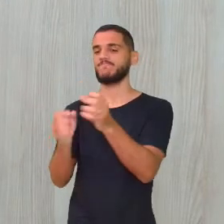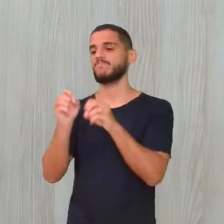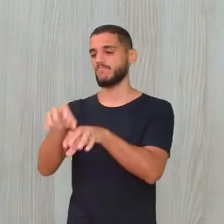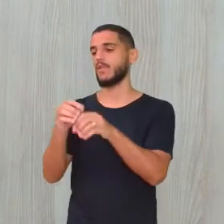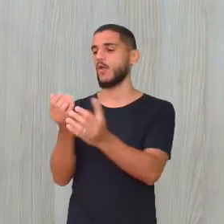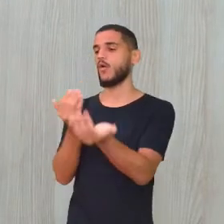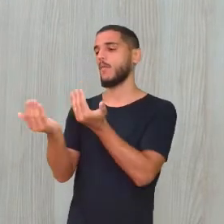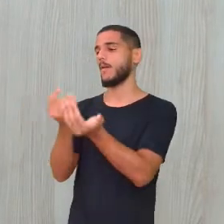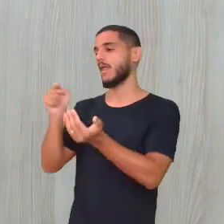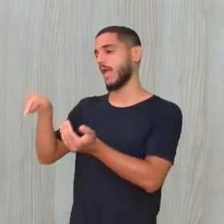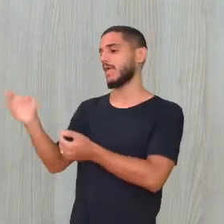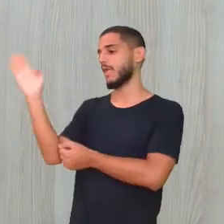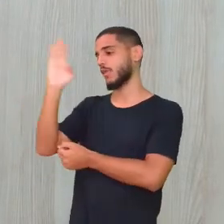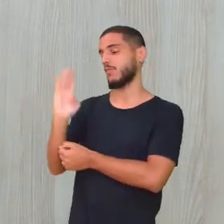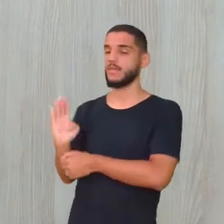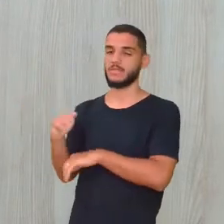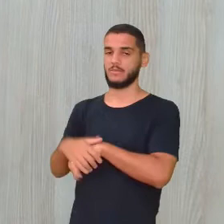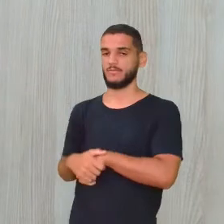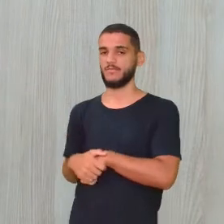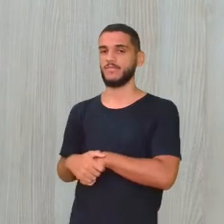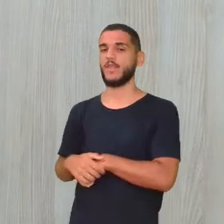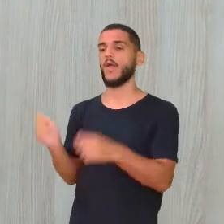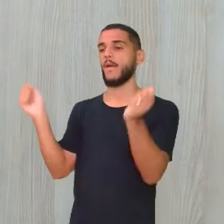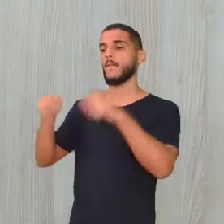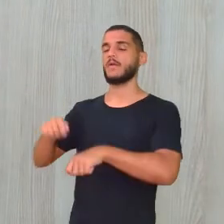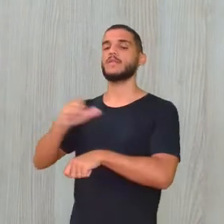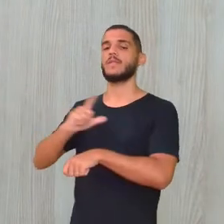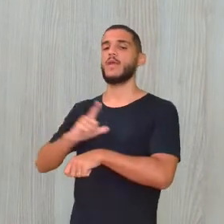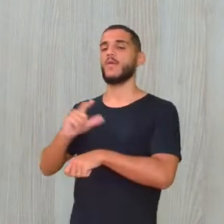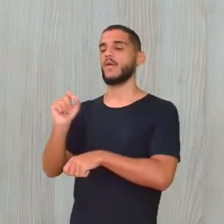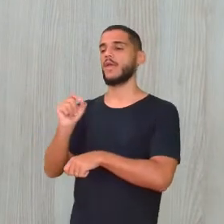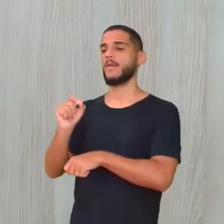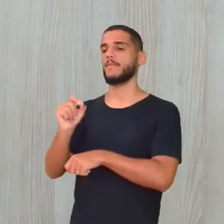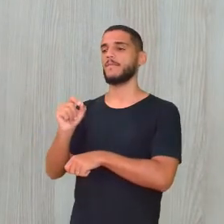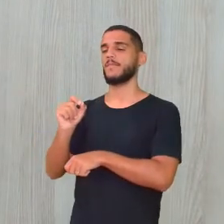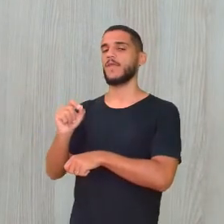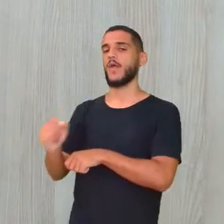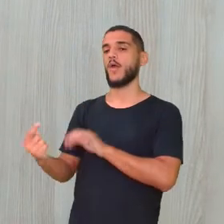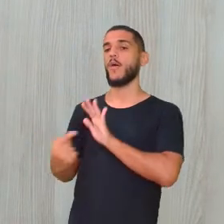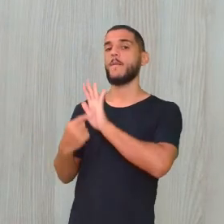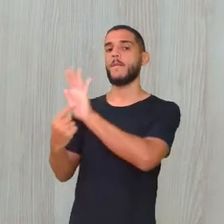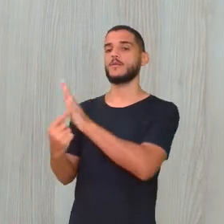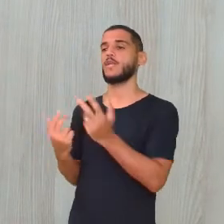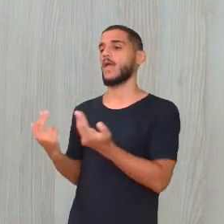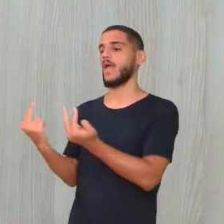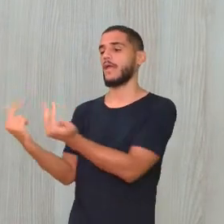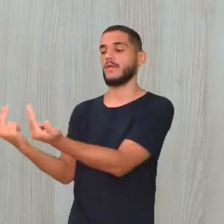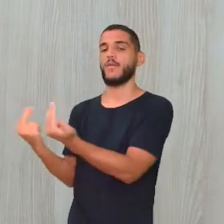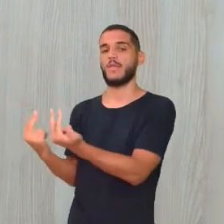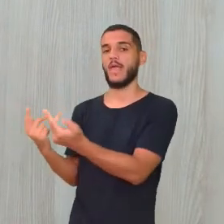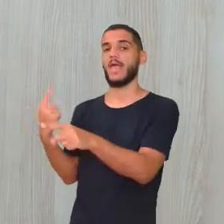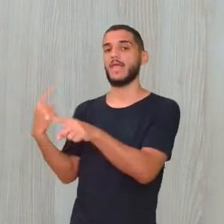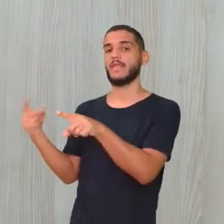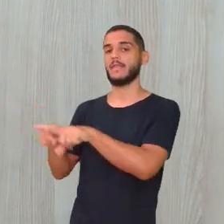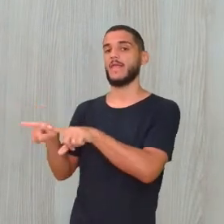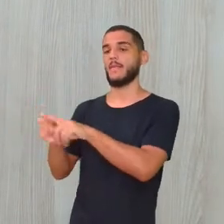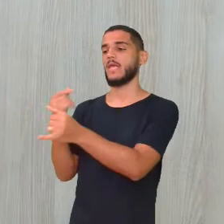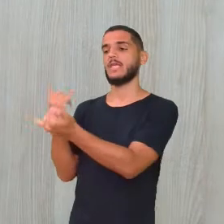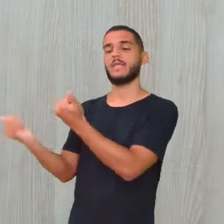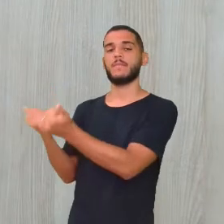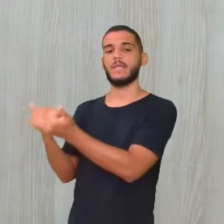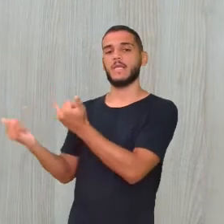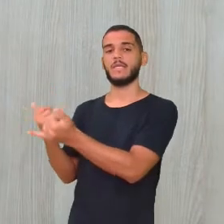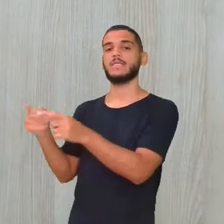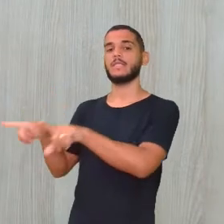educação aqui. Aí você consegue fazer o quê? Um paralelo, consegue apontar semelhanças e diferenças e já vai destrinchando